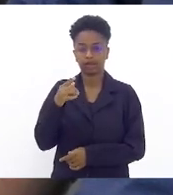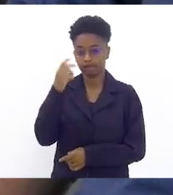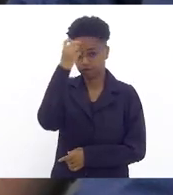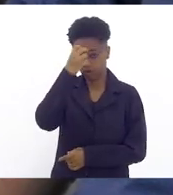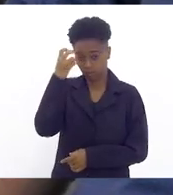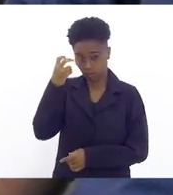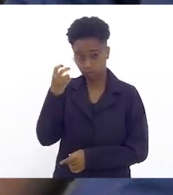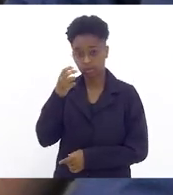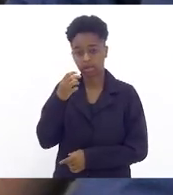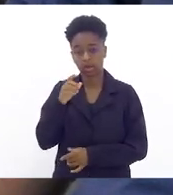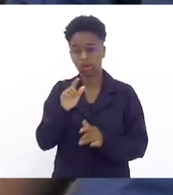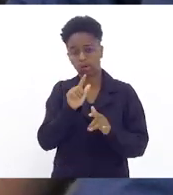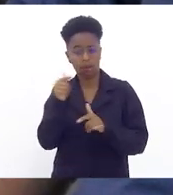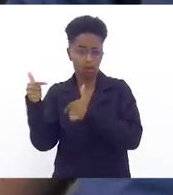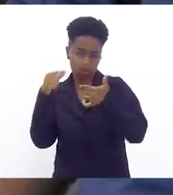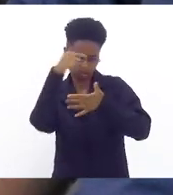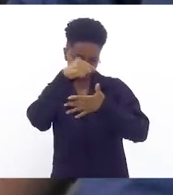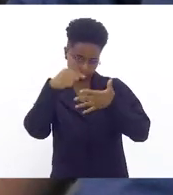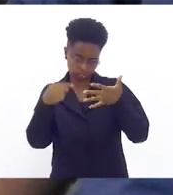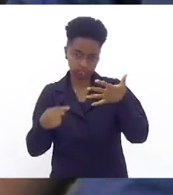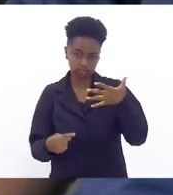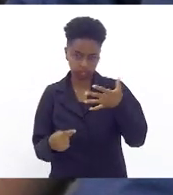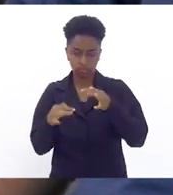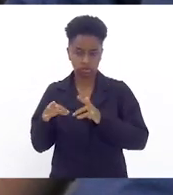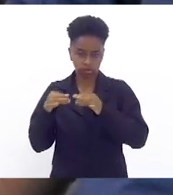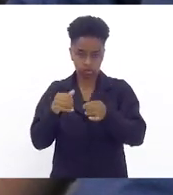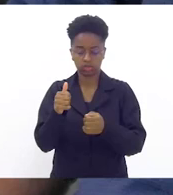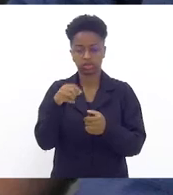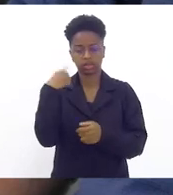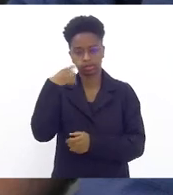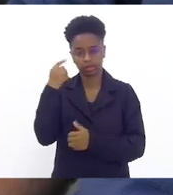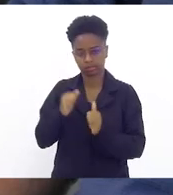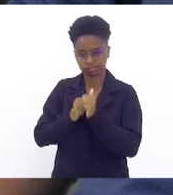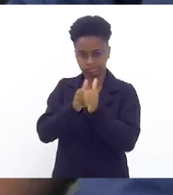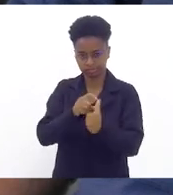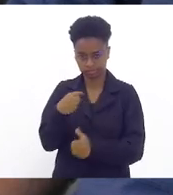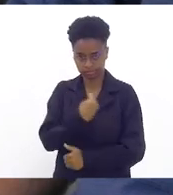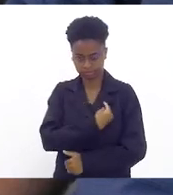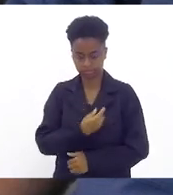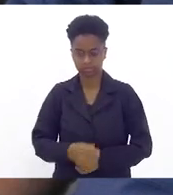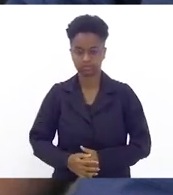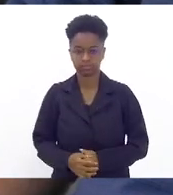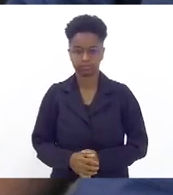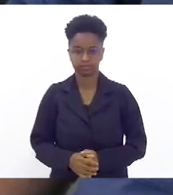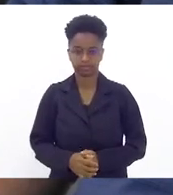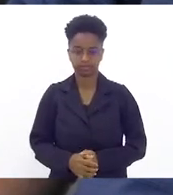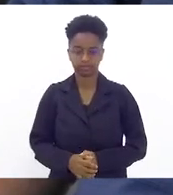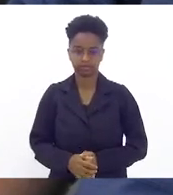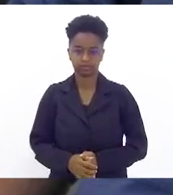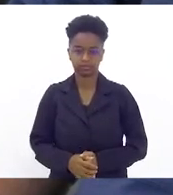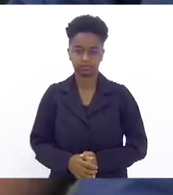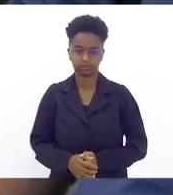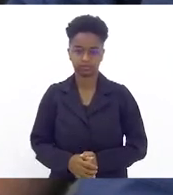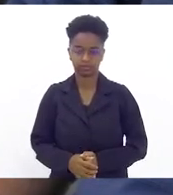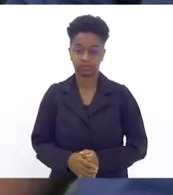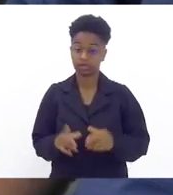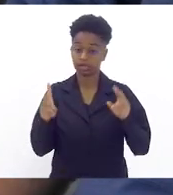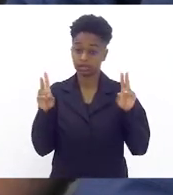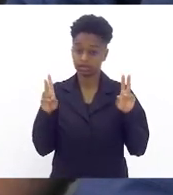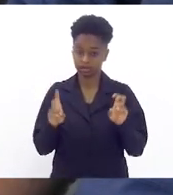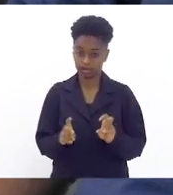Renata Souza Marina do MST zeida ao Deputado Raimundo é sobre